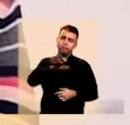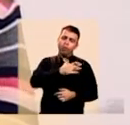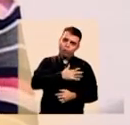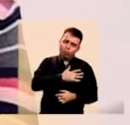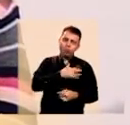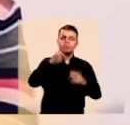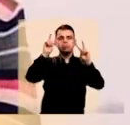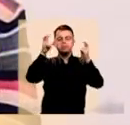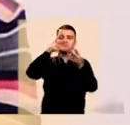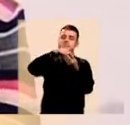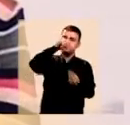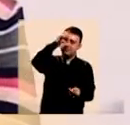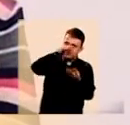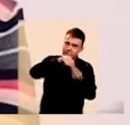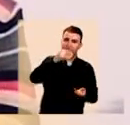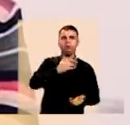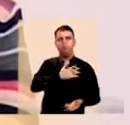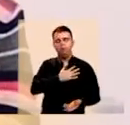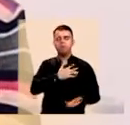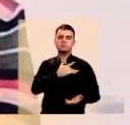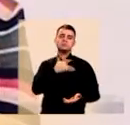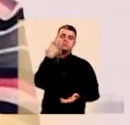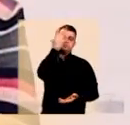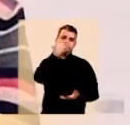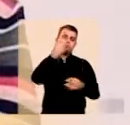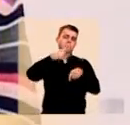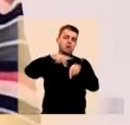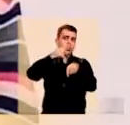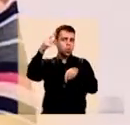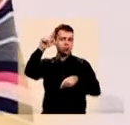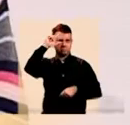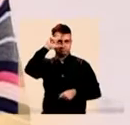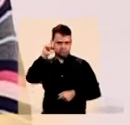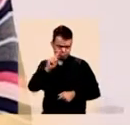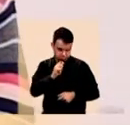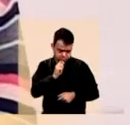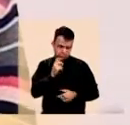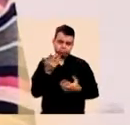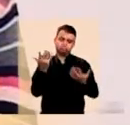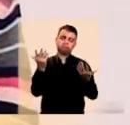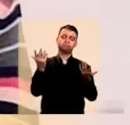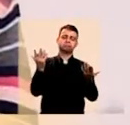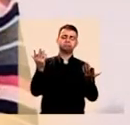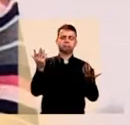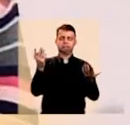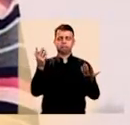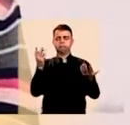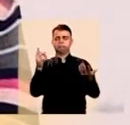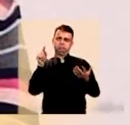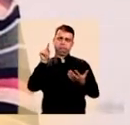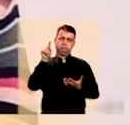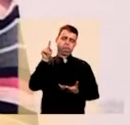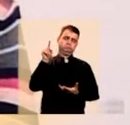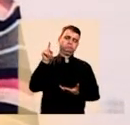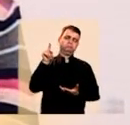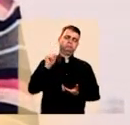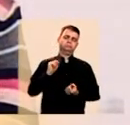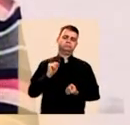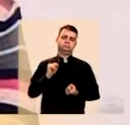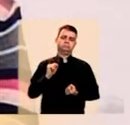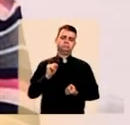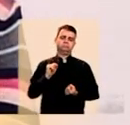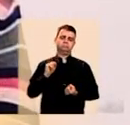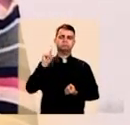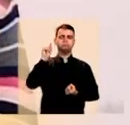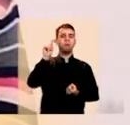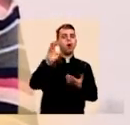eles gostam de livro espírita, que eles gostam de romance estrangeiro e tem aqueles que leem os livros